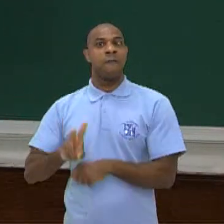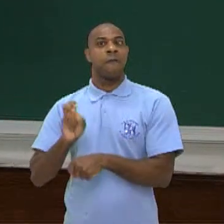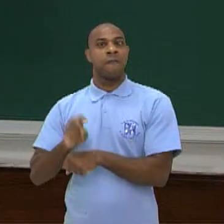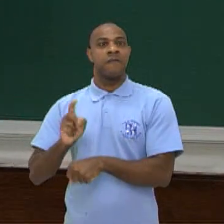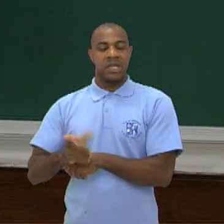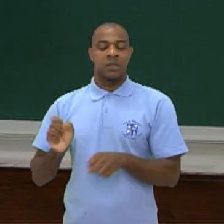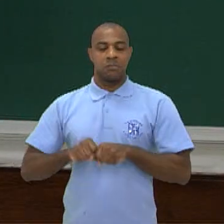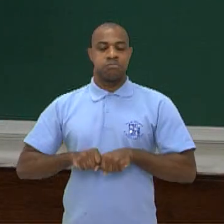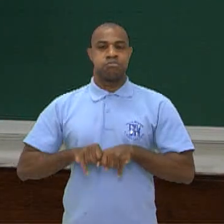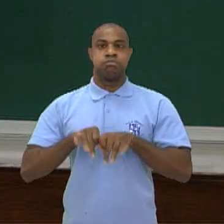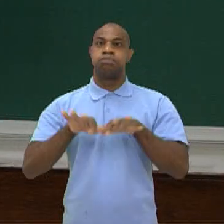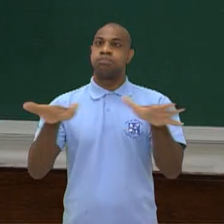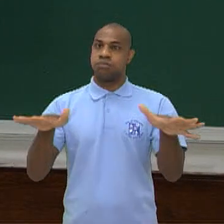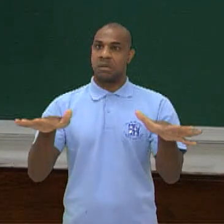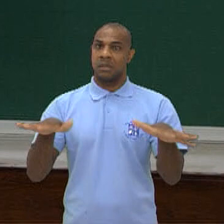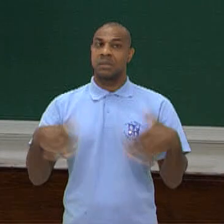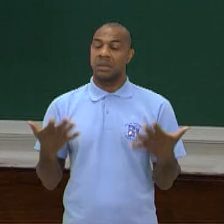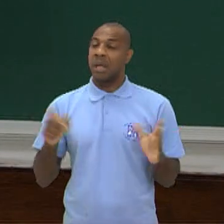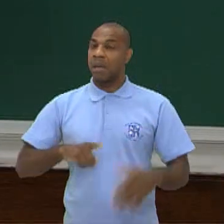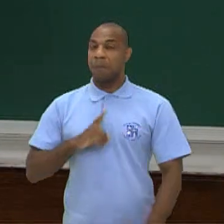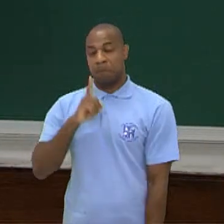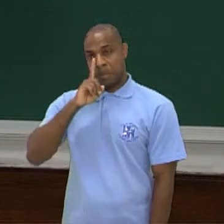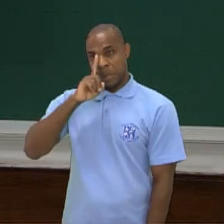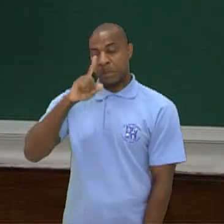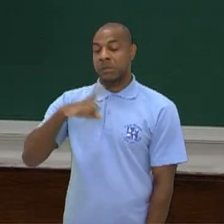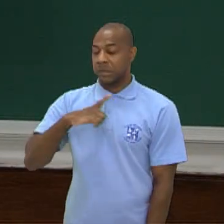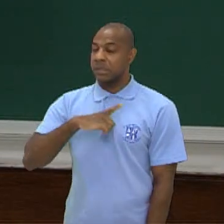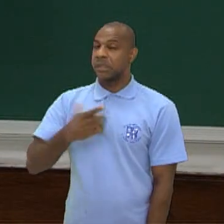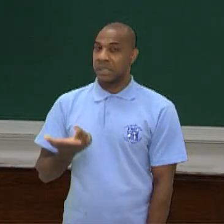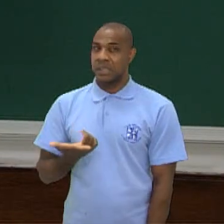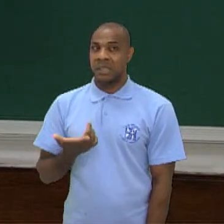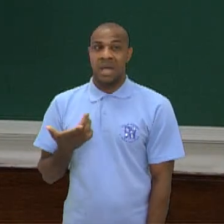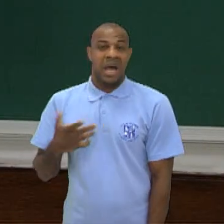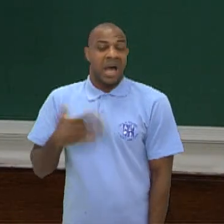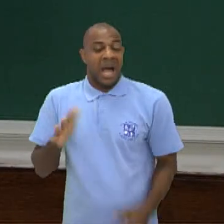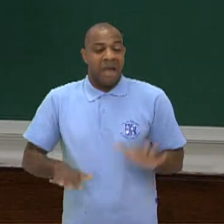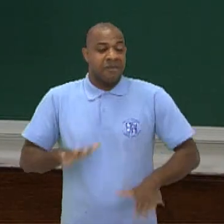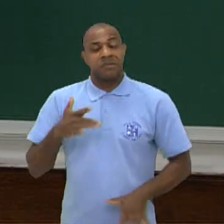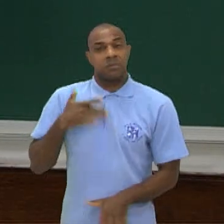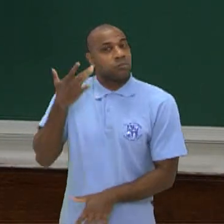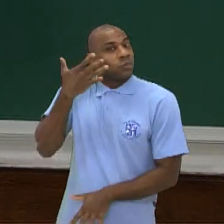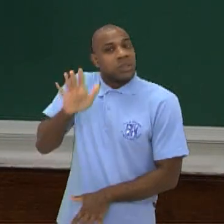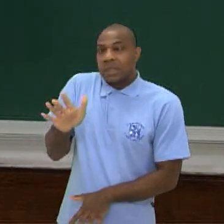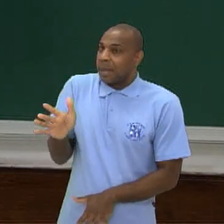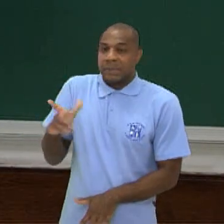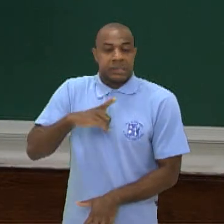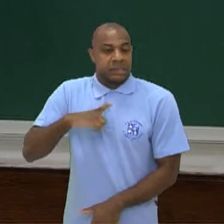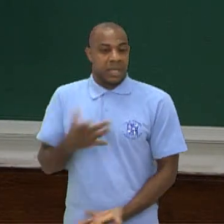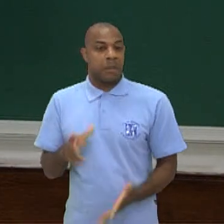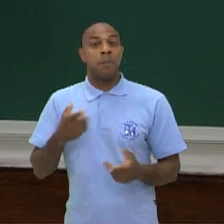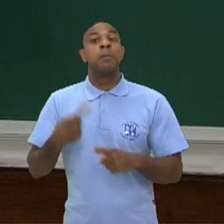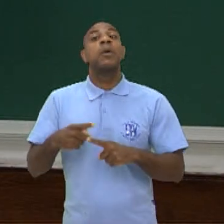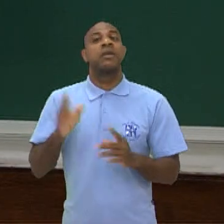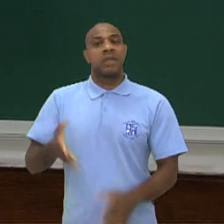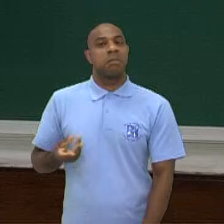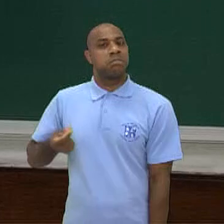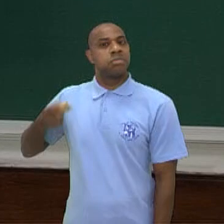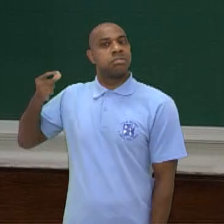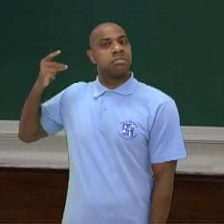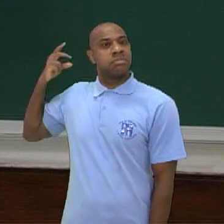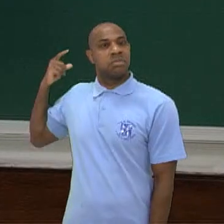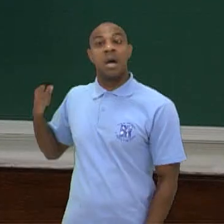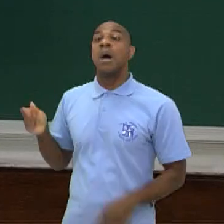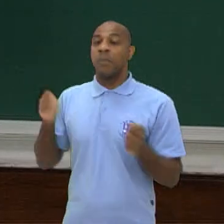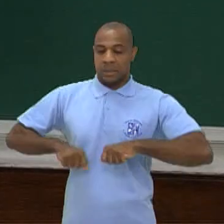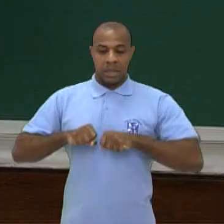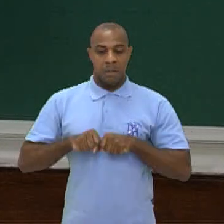que a gente está correndo, né? Vários vírus que a gente às vezes nem tem noção que existiam, porque são de muito tempo atrás, podem ser liberados novamente na